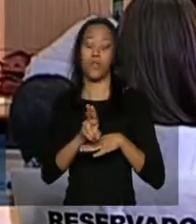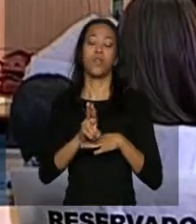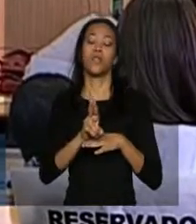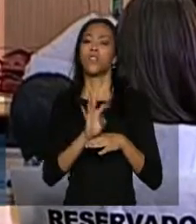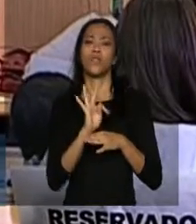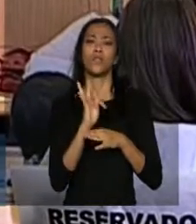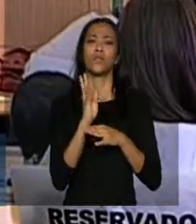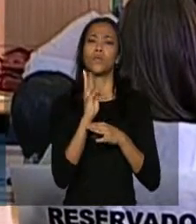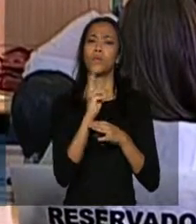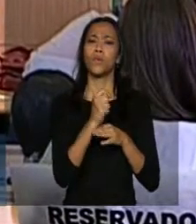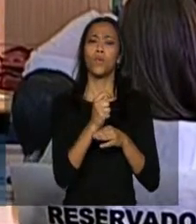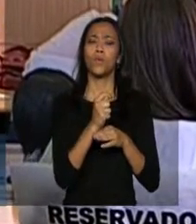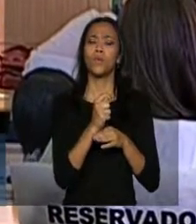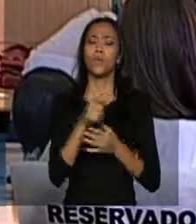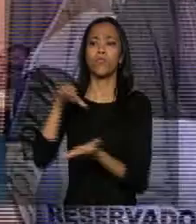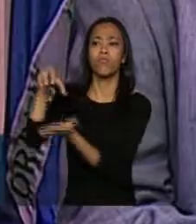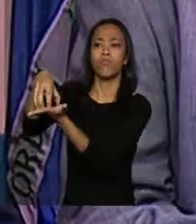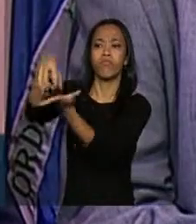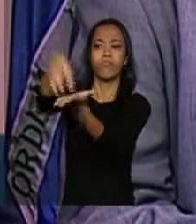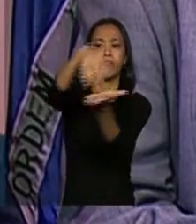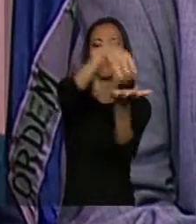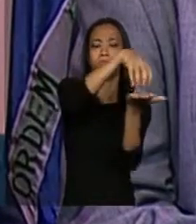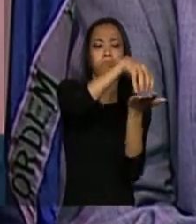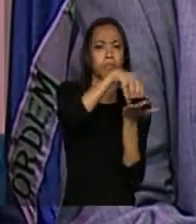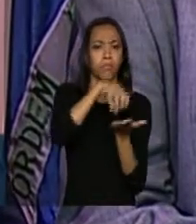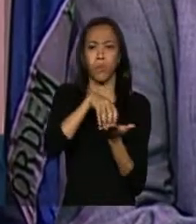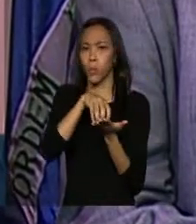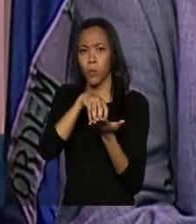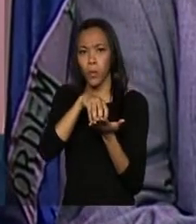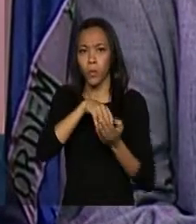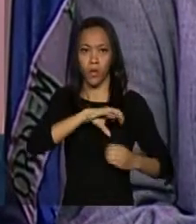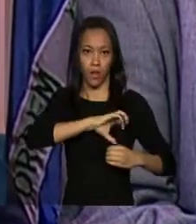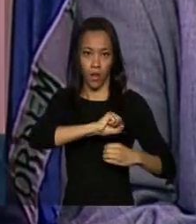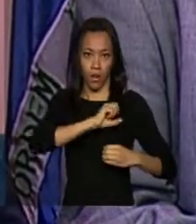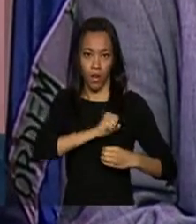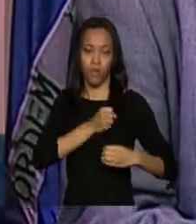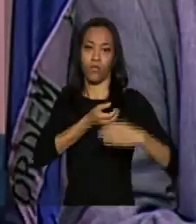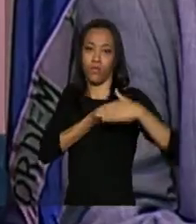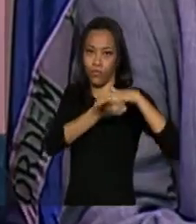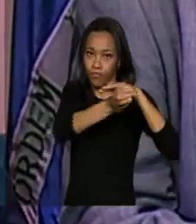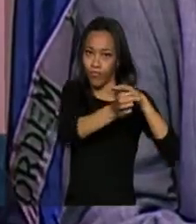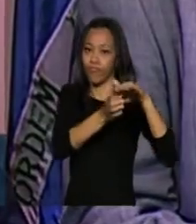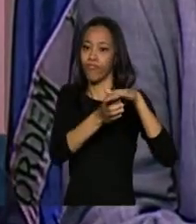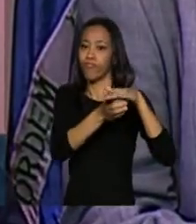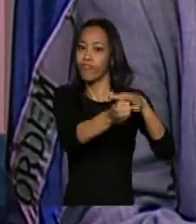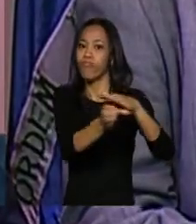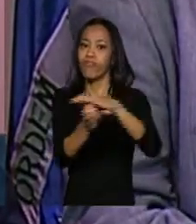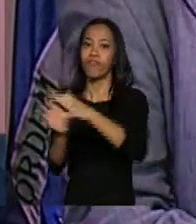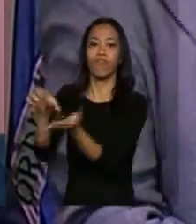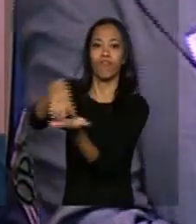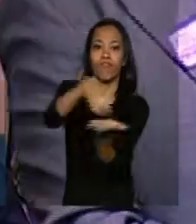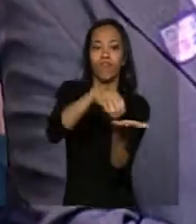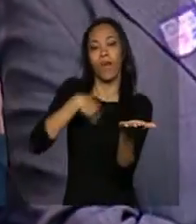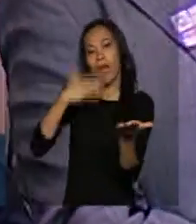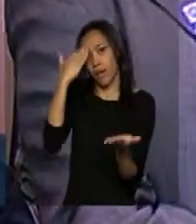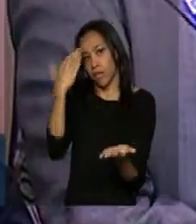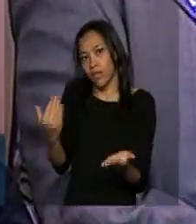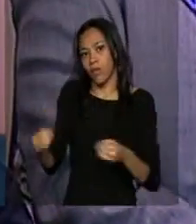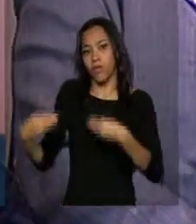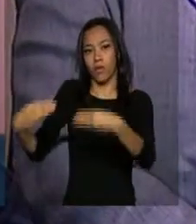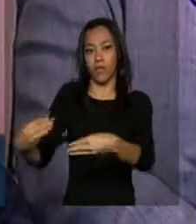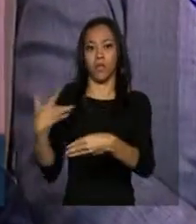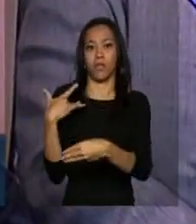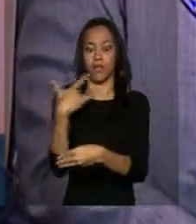Brasil, em nome desse contingente, nós agradecemos ao Ministério da Saúde. E